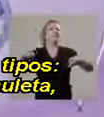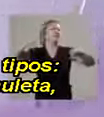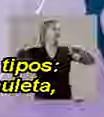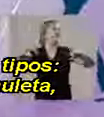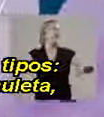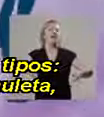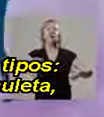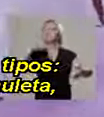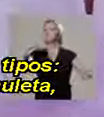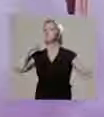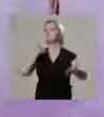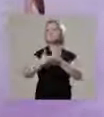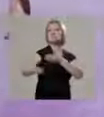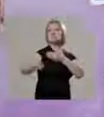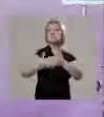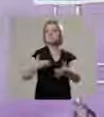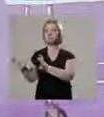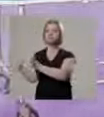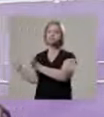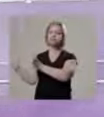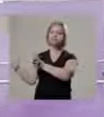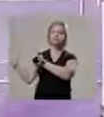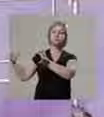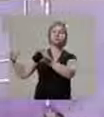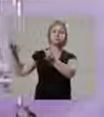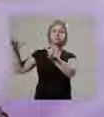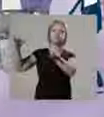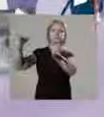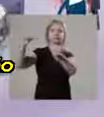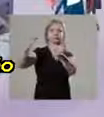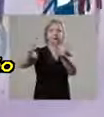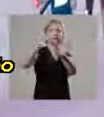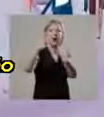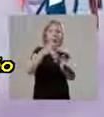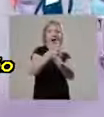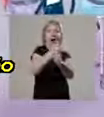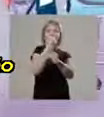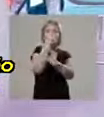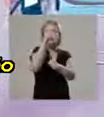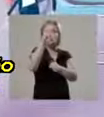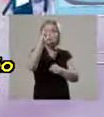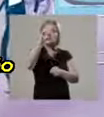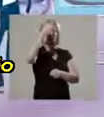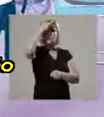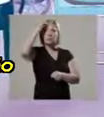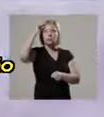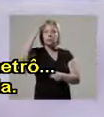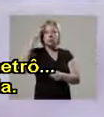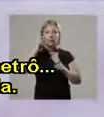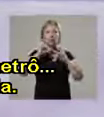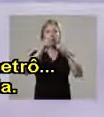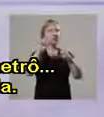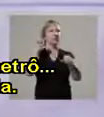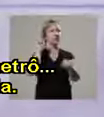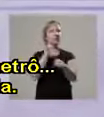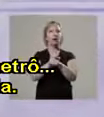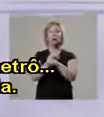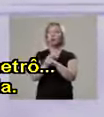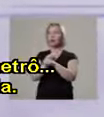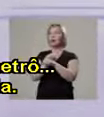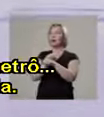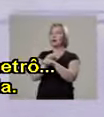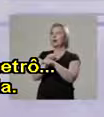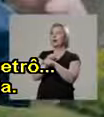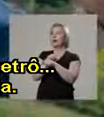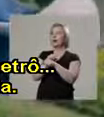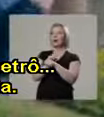cadeirante, bengala, muleta, cama, a Lourdes foi deitada na cama. Quer dizer, uma confusão do primeiro grau, né? E aí